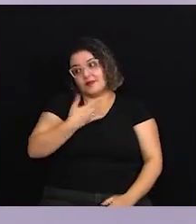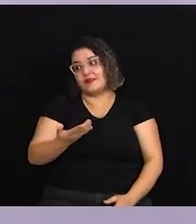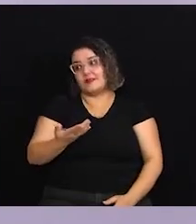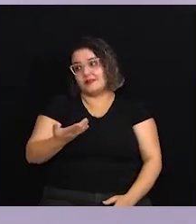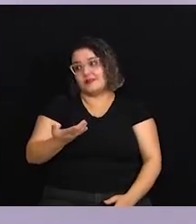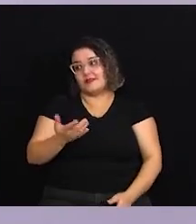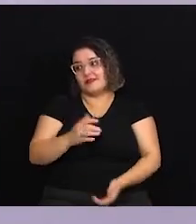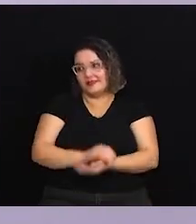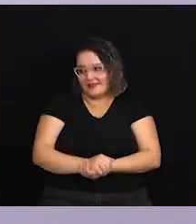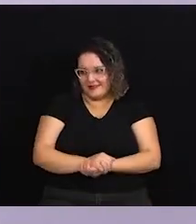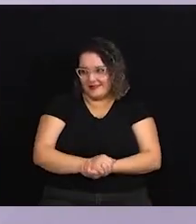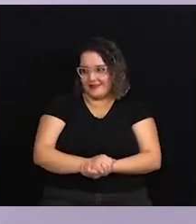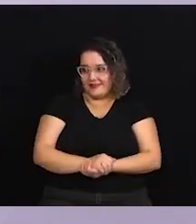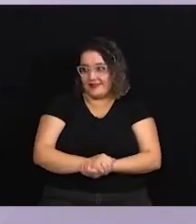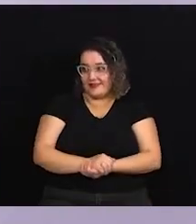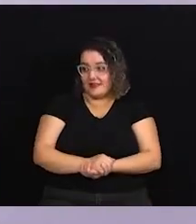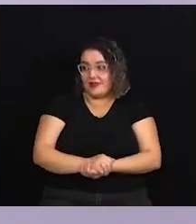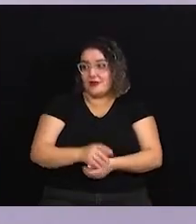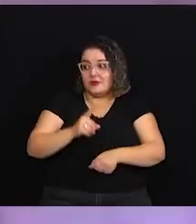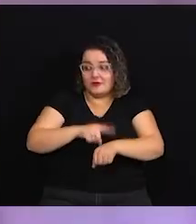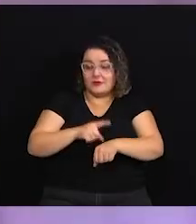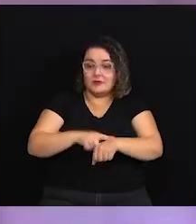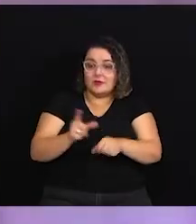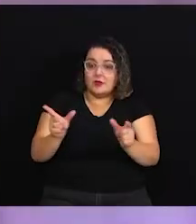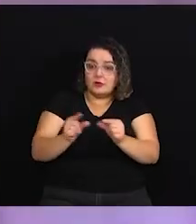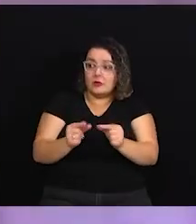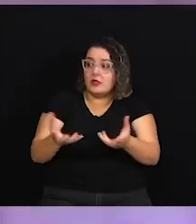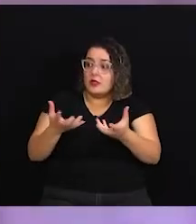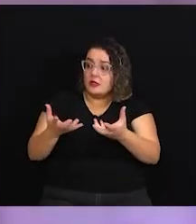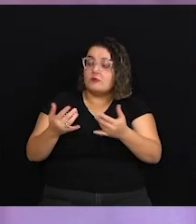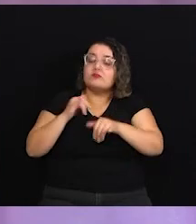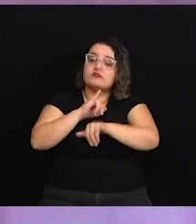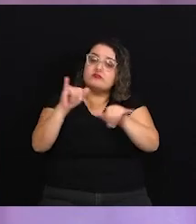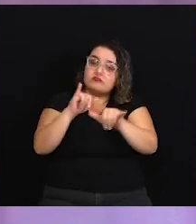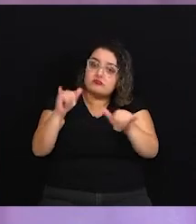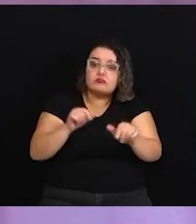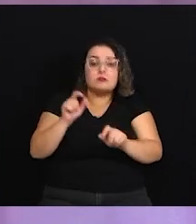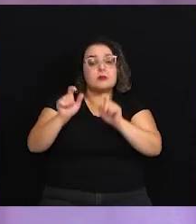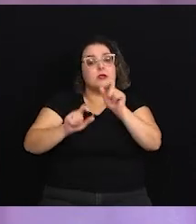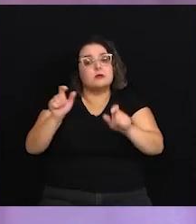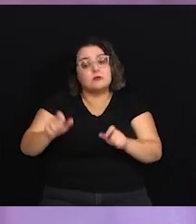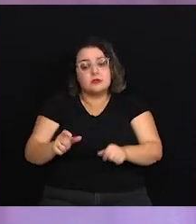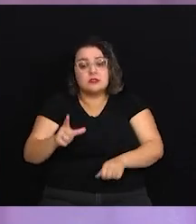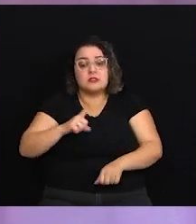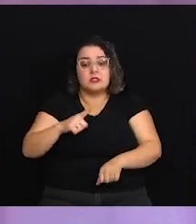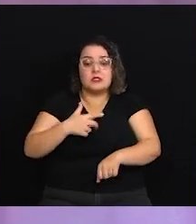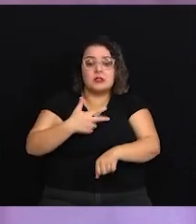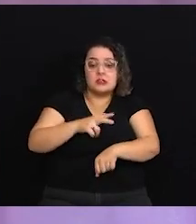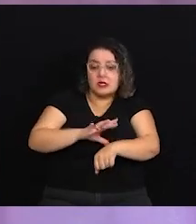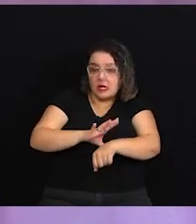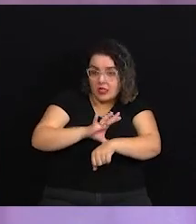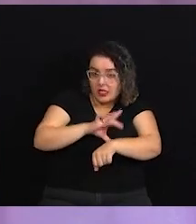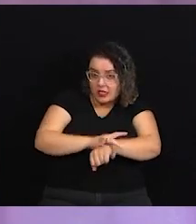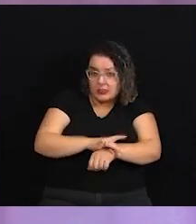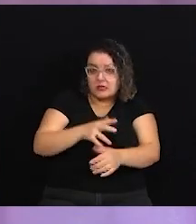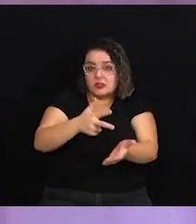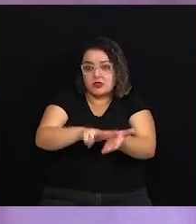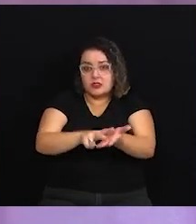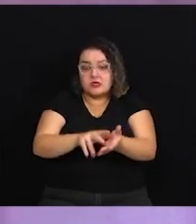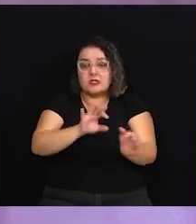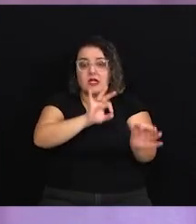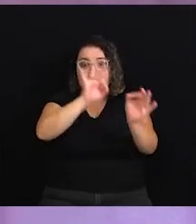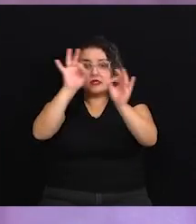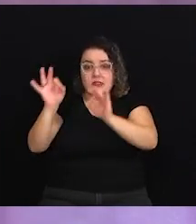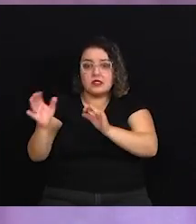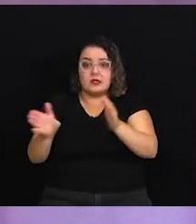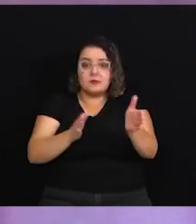Infelizmente eu queria que você deixasse um recado para quem tem essa doença está assistindo a gente nesse momento